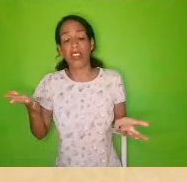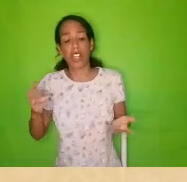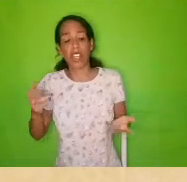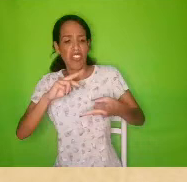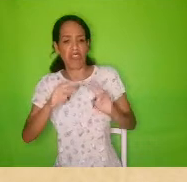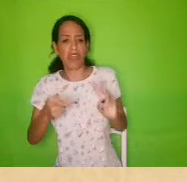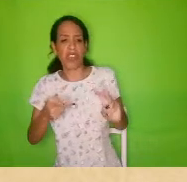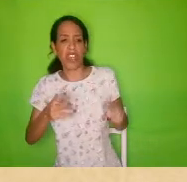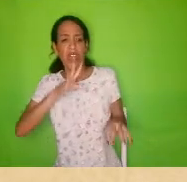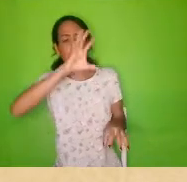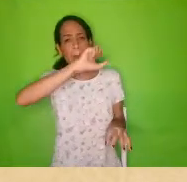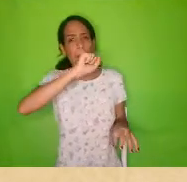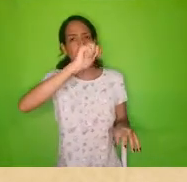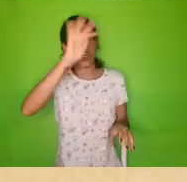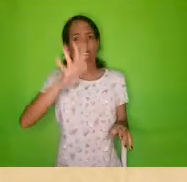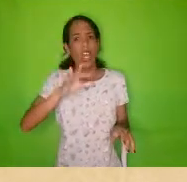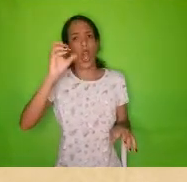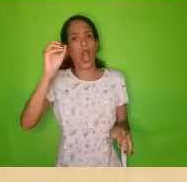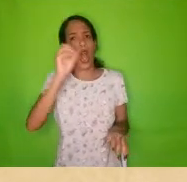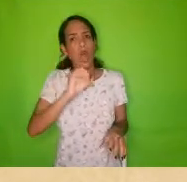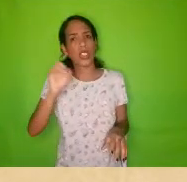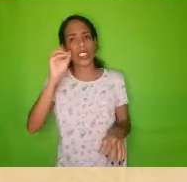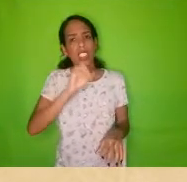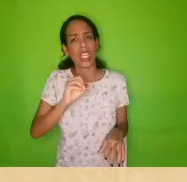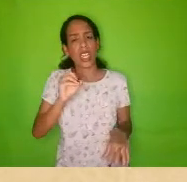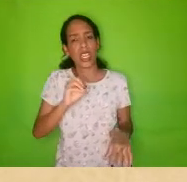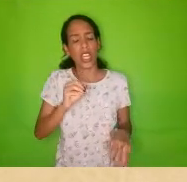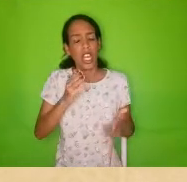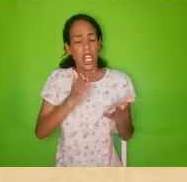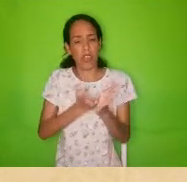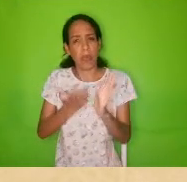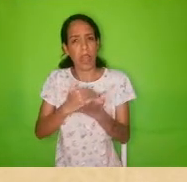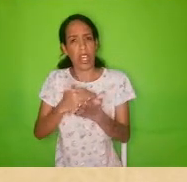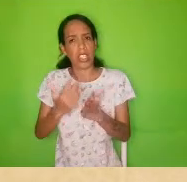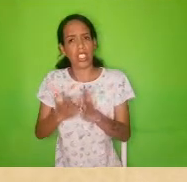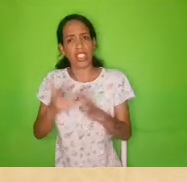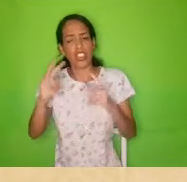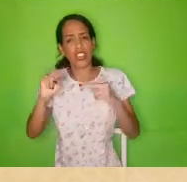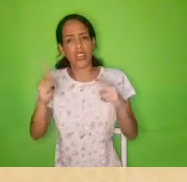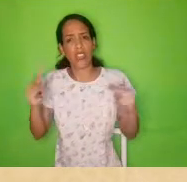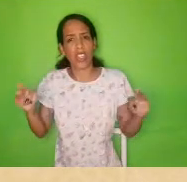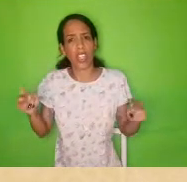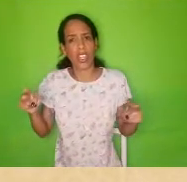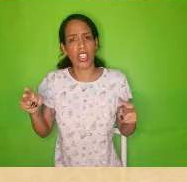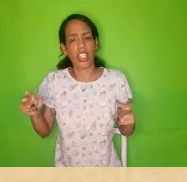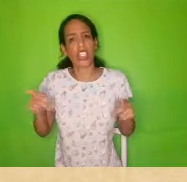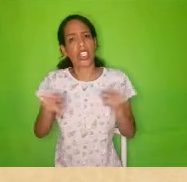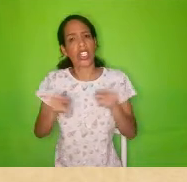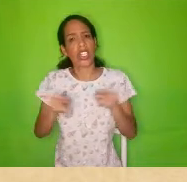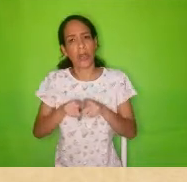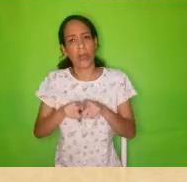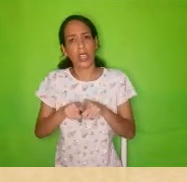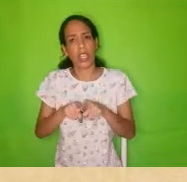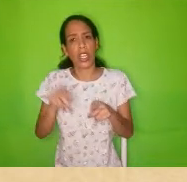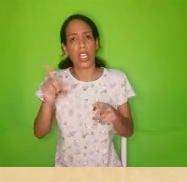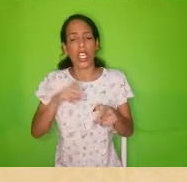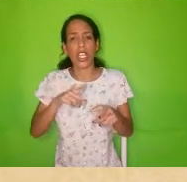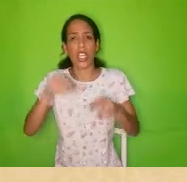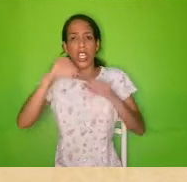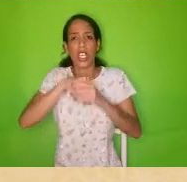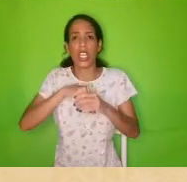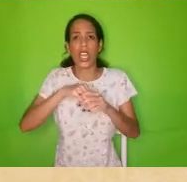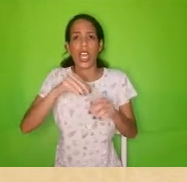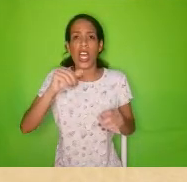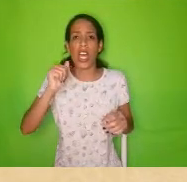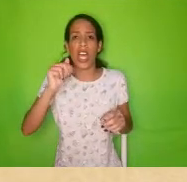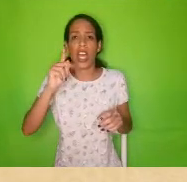na África Ocidental, e partes diferentes da África Ocidental, e partes também diferentes da África Oriental. Aí a gente